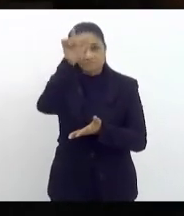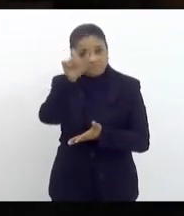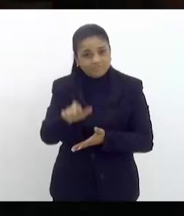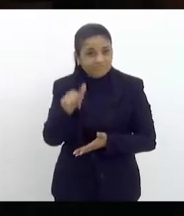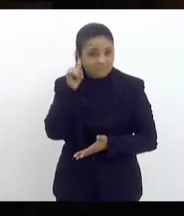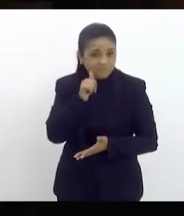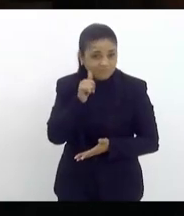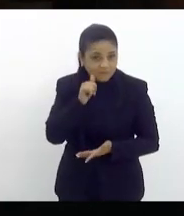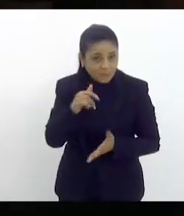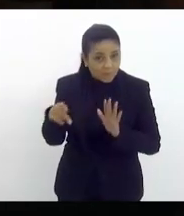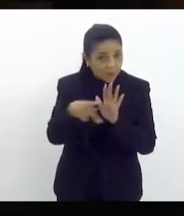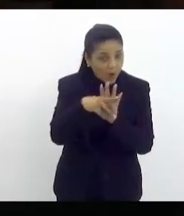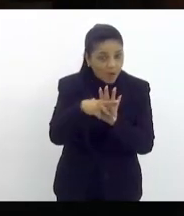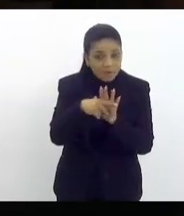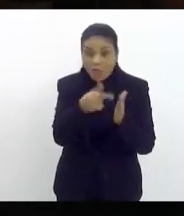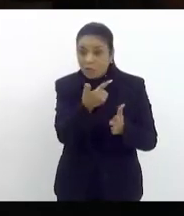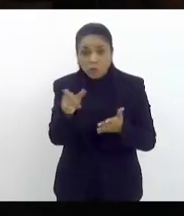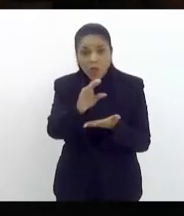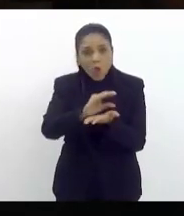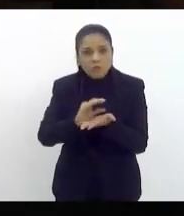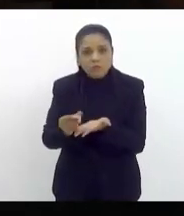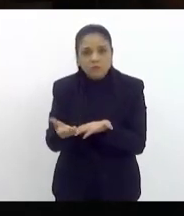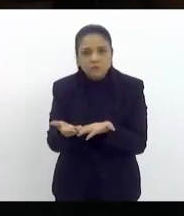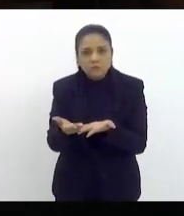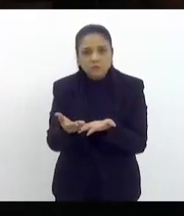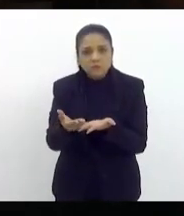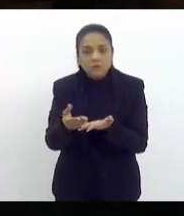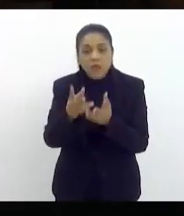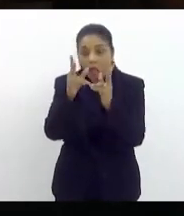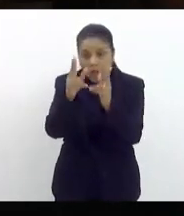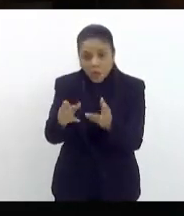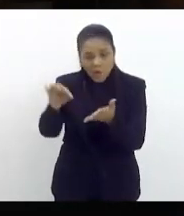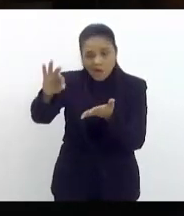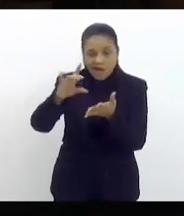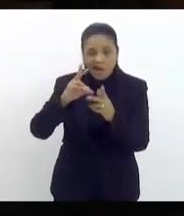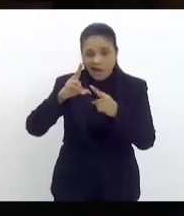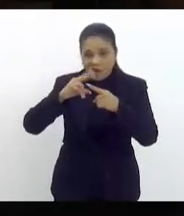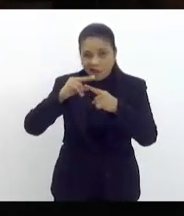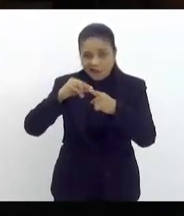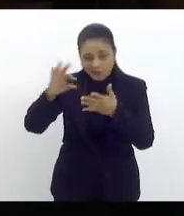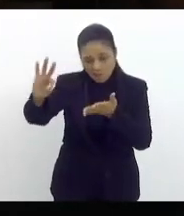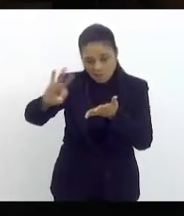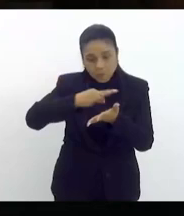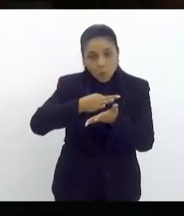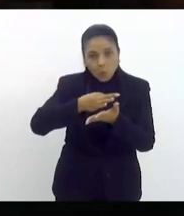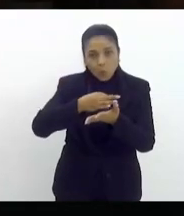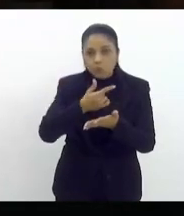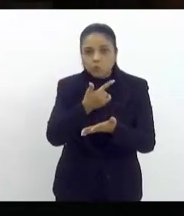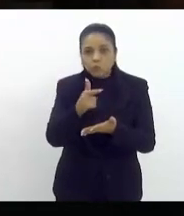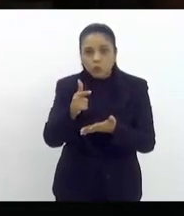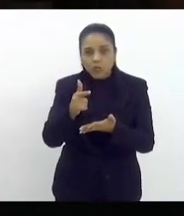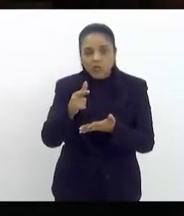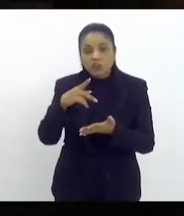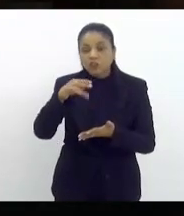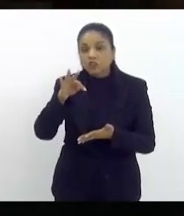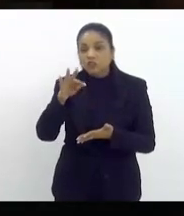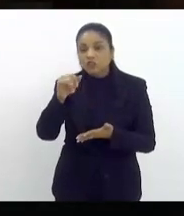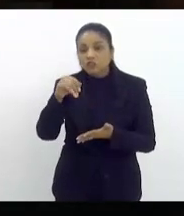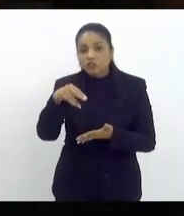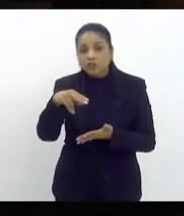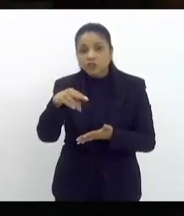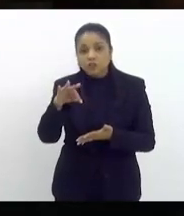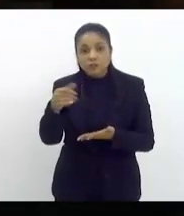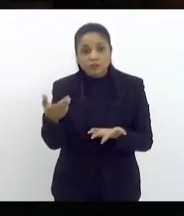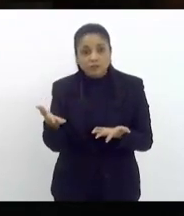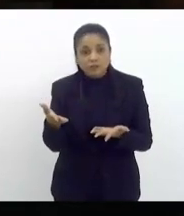sem orçamento, é dar uma caneta sem tinta para a secretária. Isso também é uma nova forma de violência.